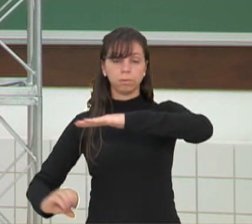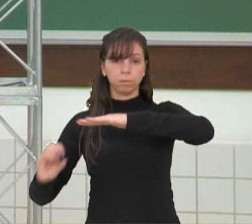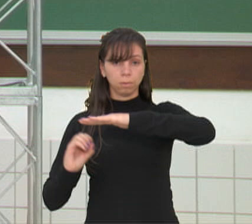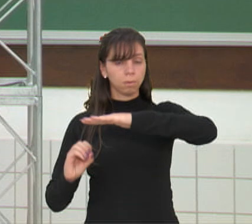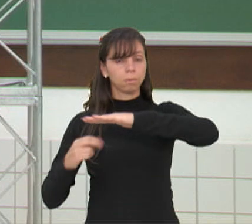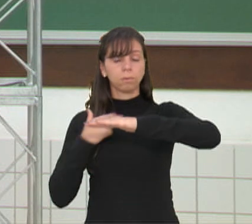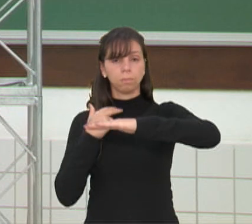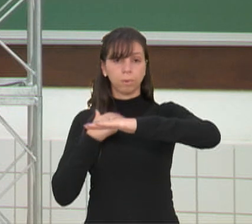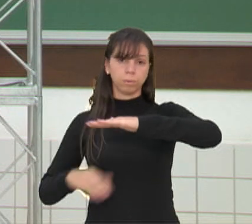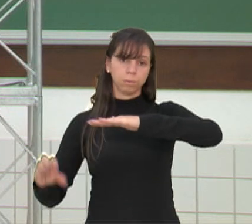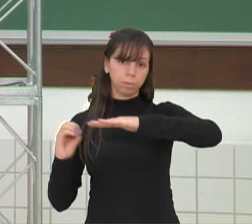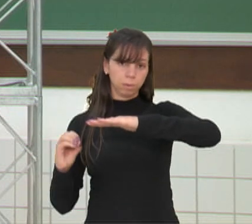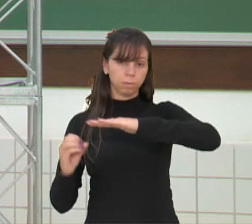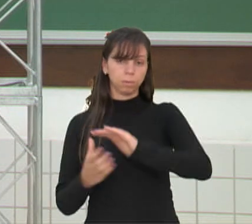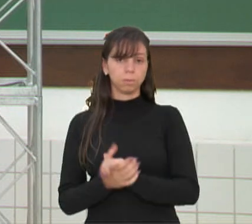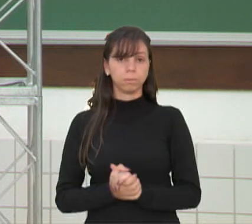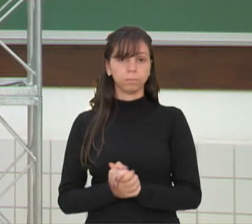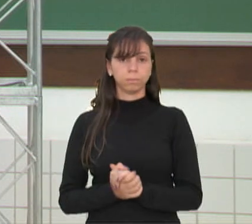não pode ser zero.